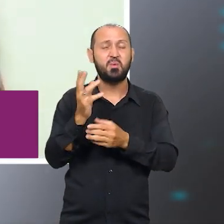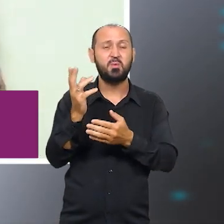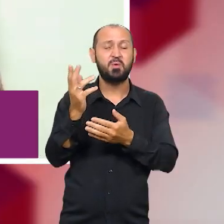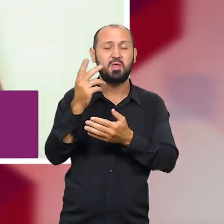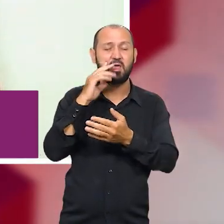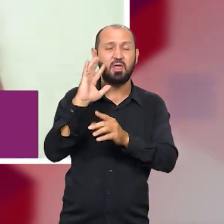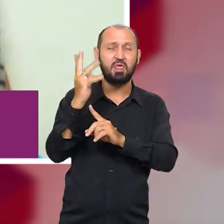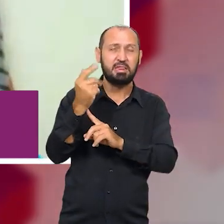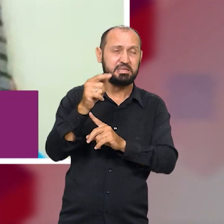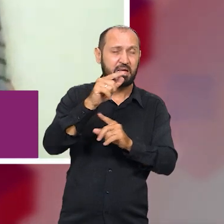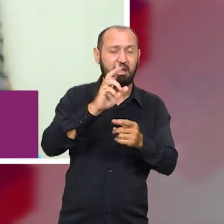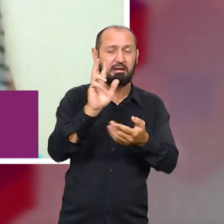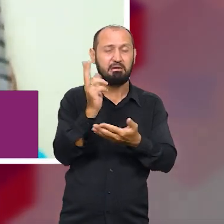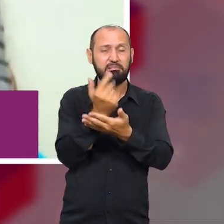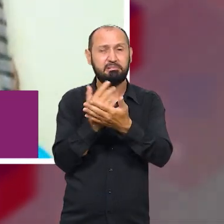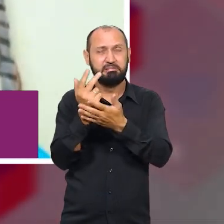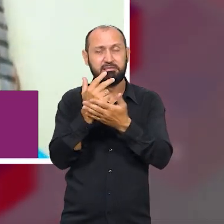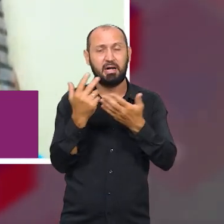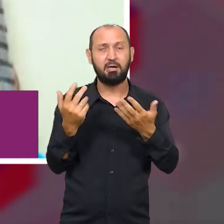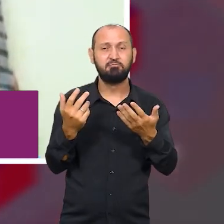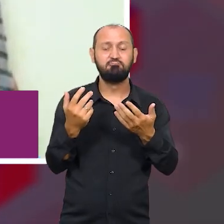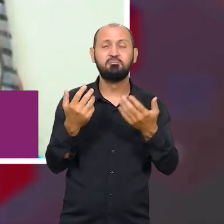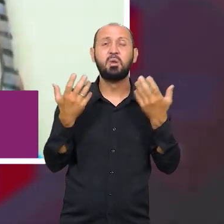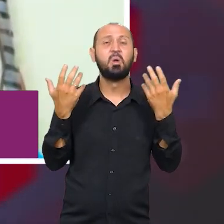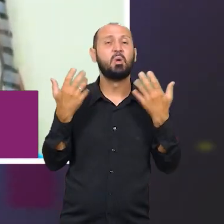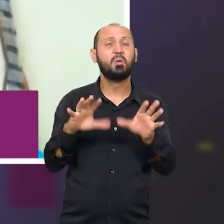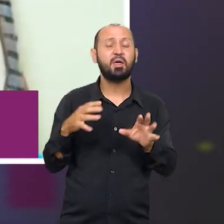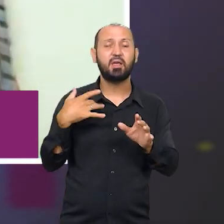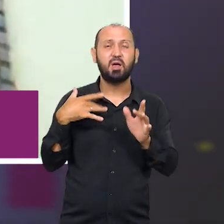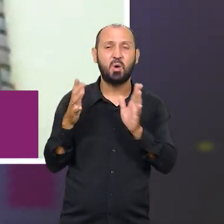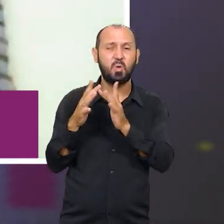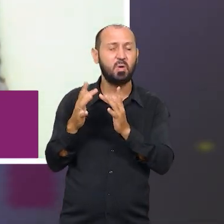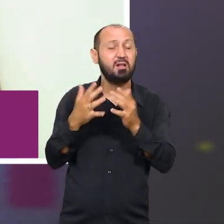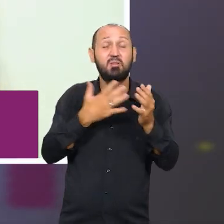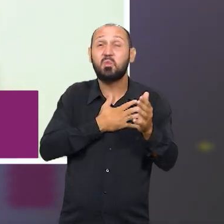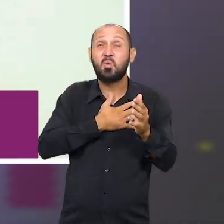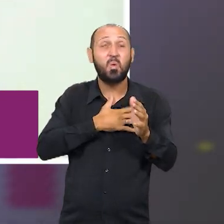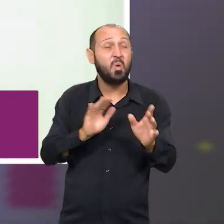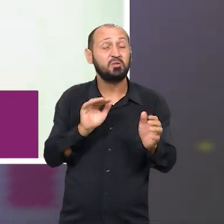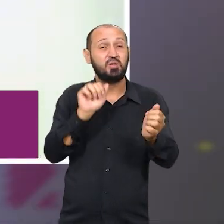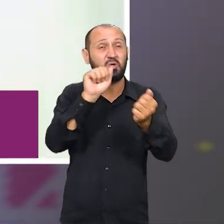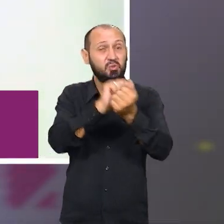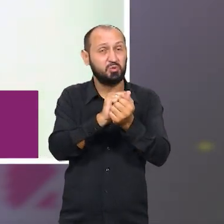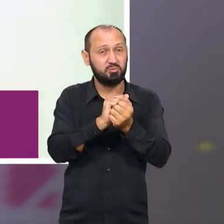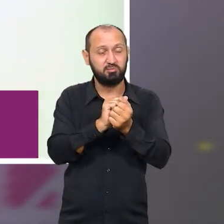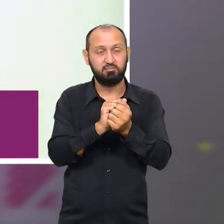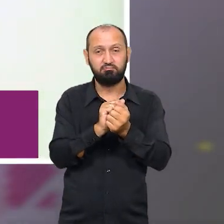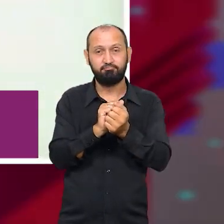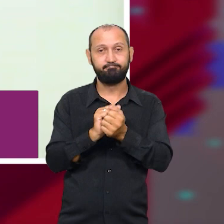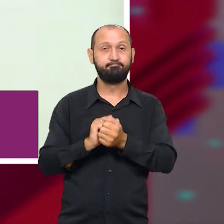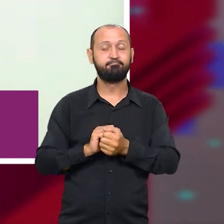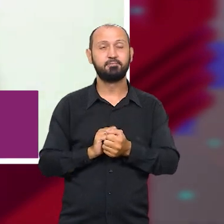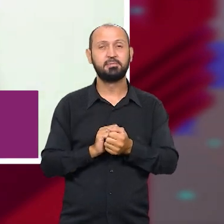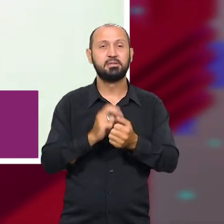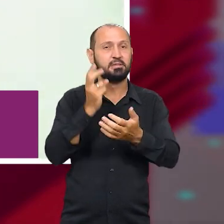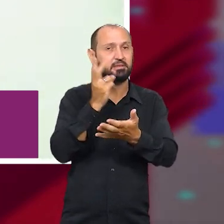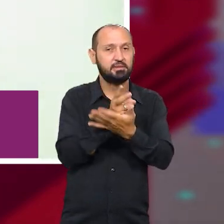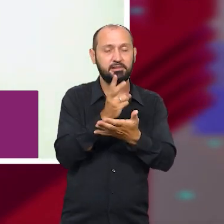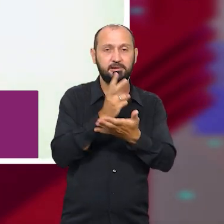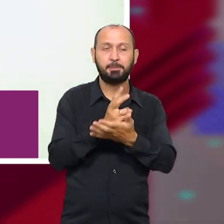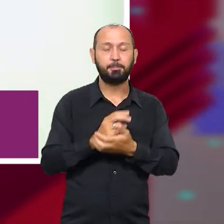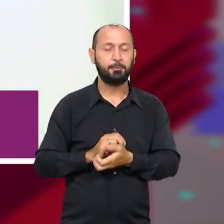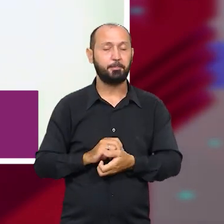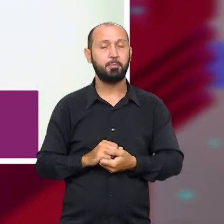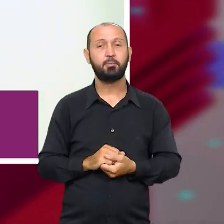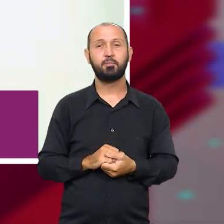filmes, desenhos, e não conseguir conviver mesmo, ele não gosta de estar com as pessoas, isso em